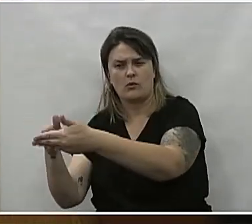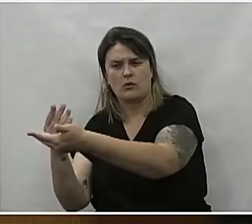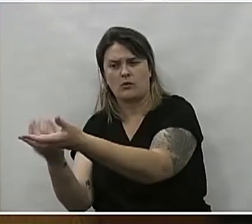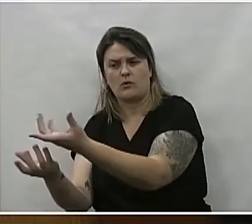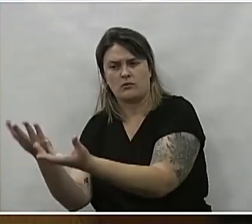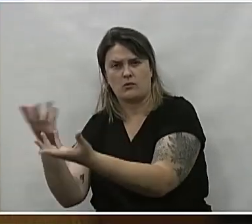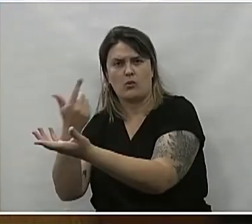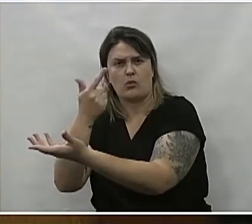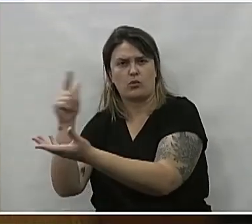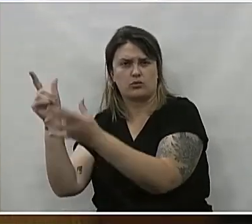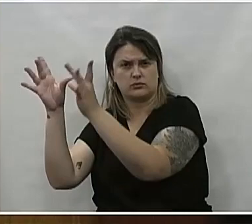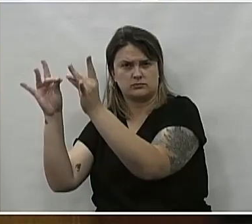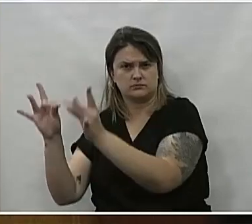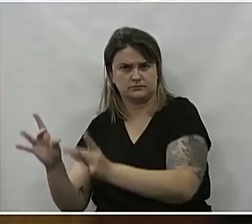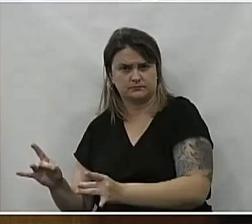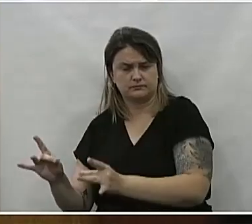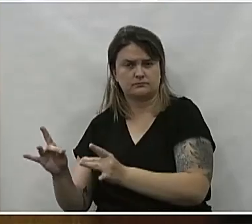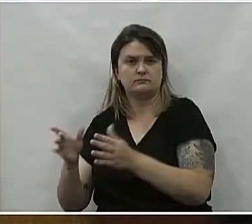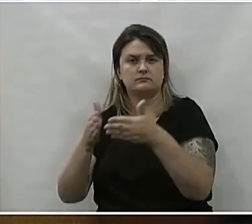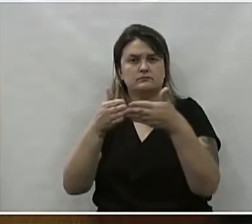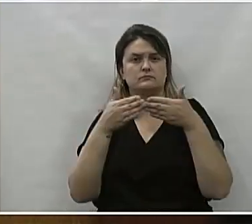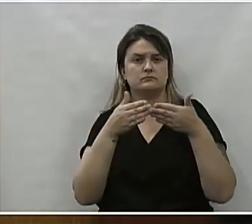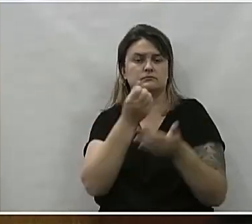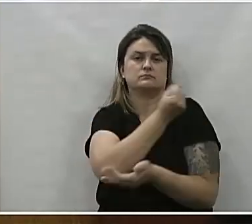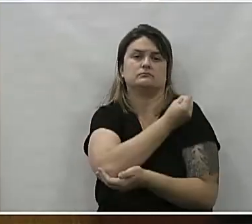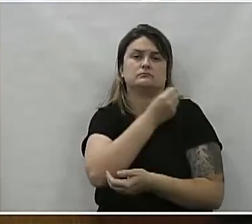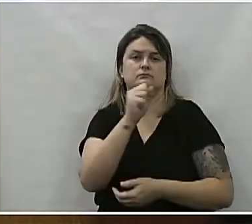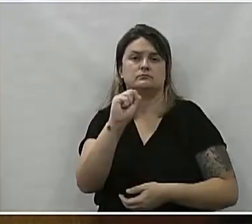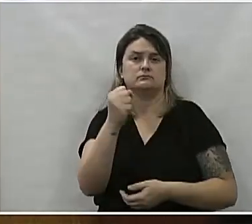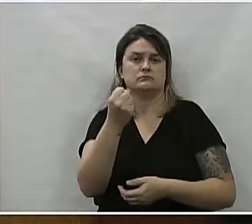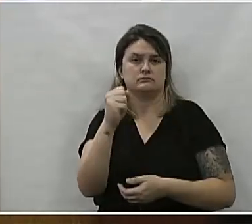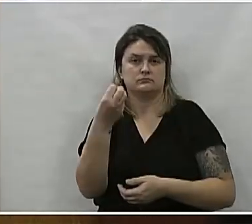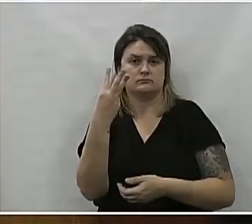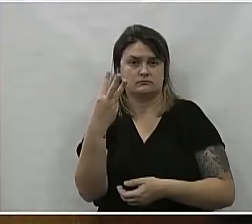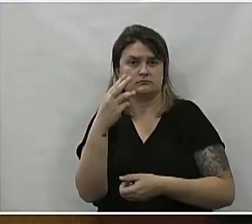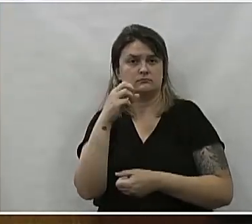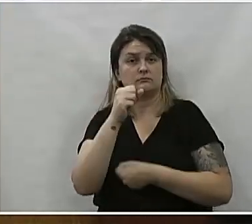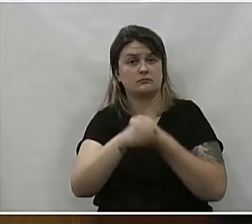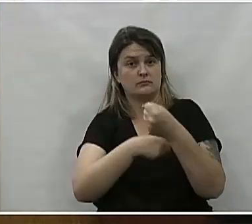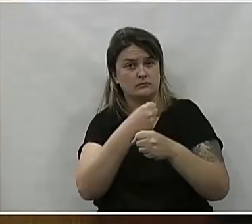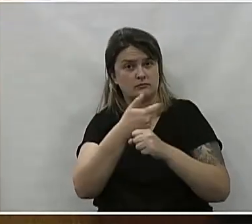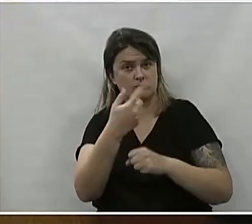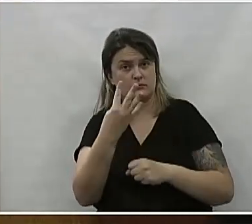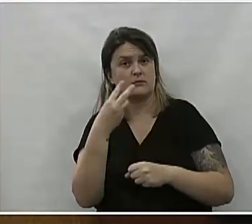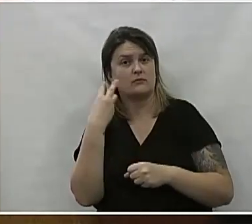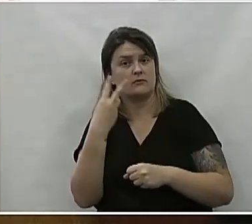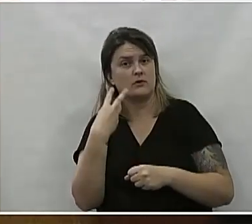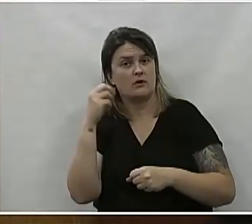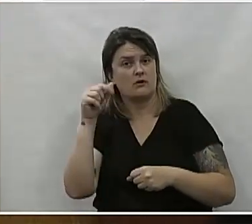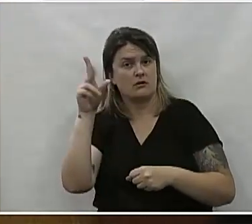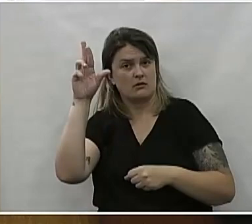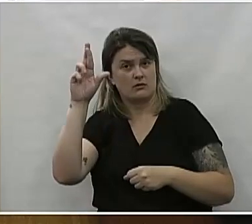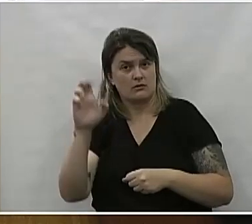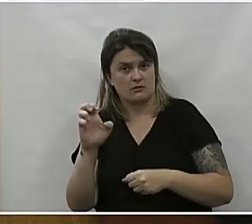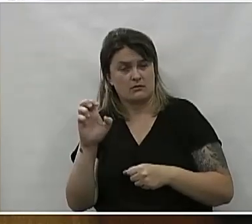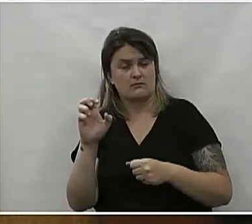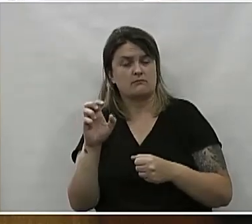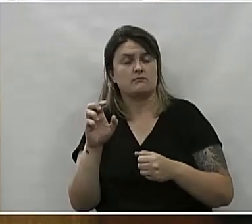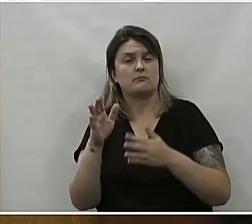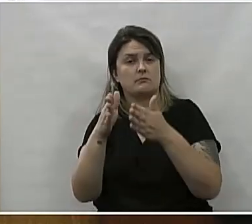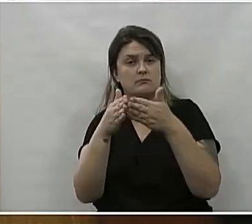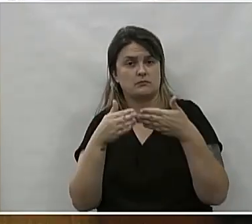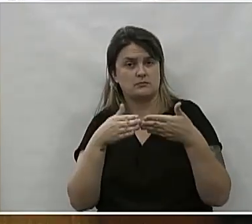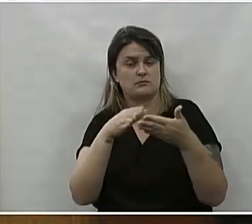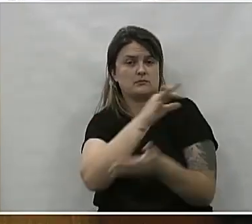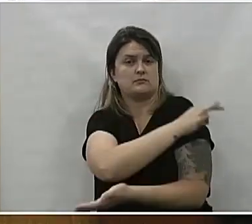outras providências Indicações Número 83 de 2024 do vereador André Cristiano Renick Ao